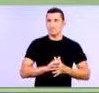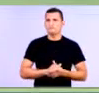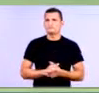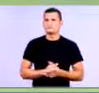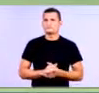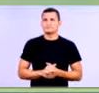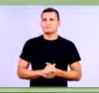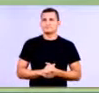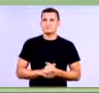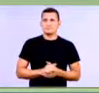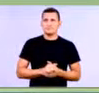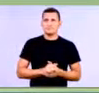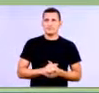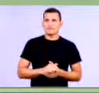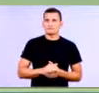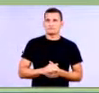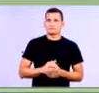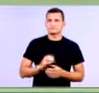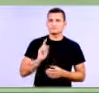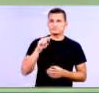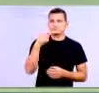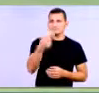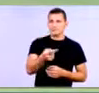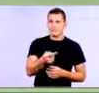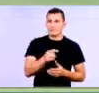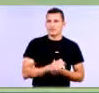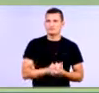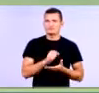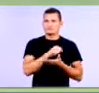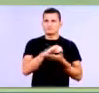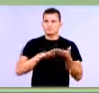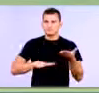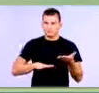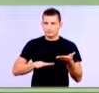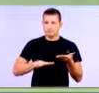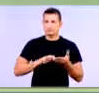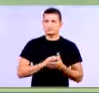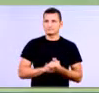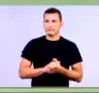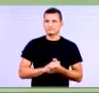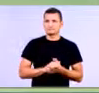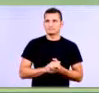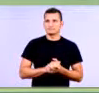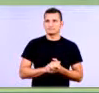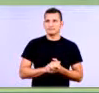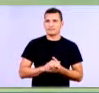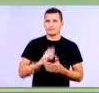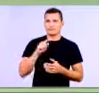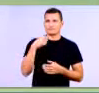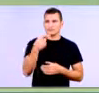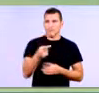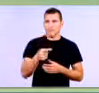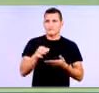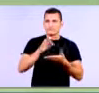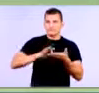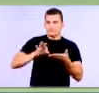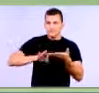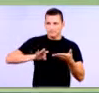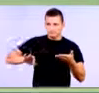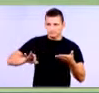desastres. Depois, no segundo momento, nós teremos as atividades e, por último, as correções